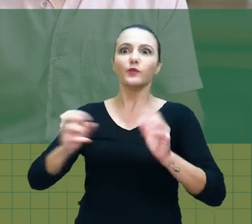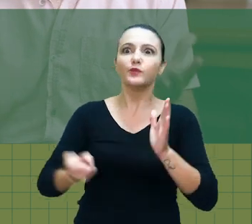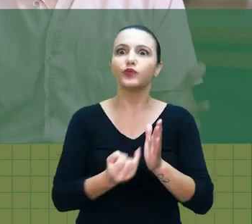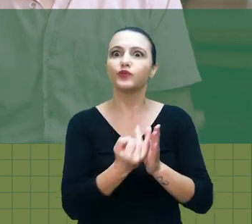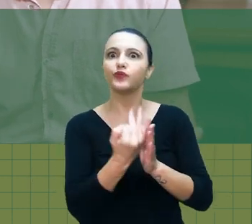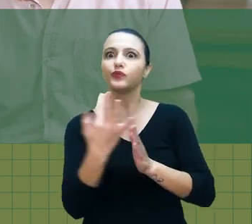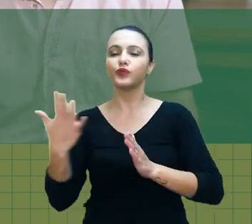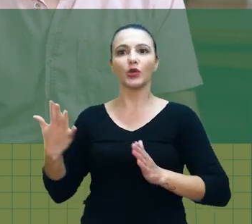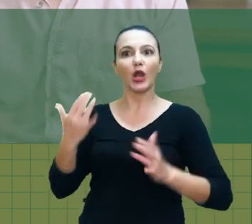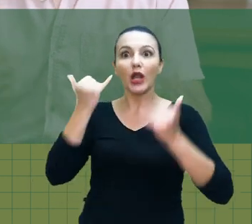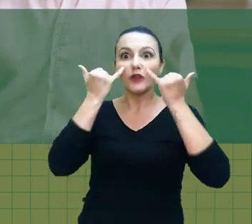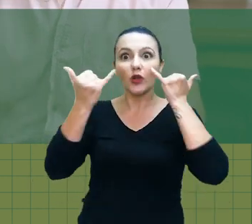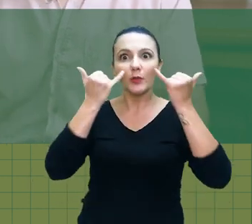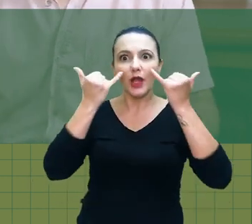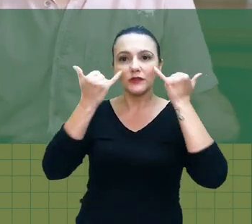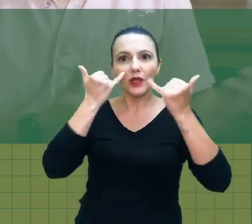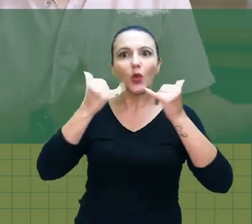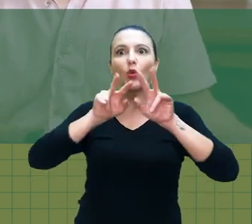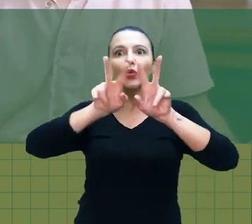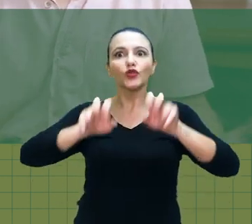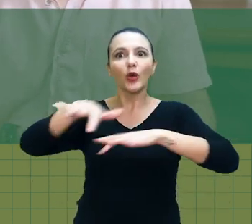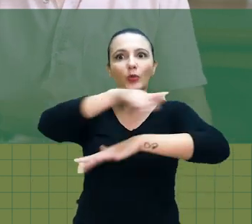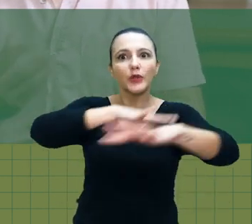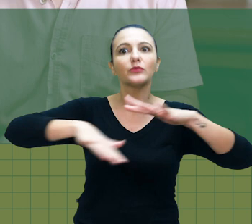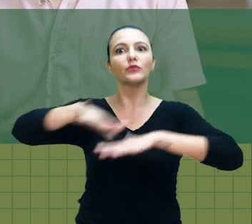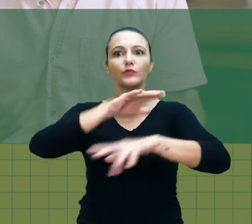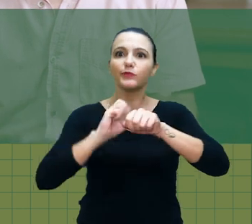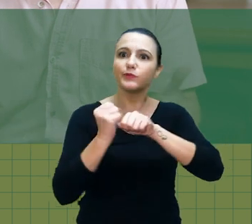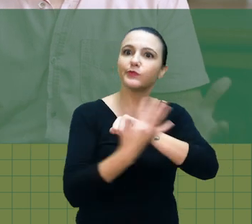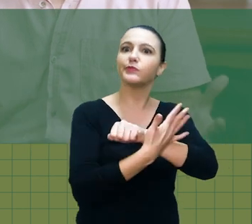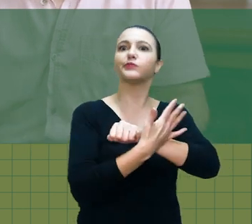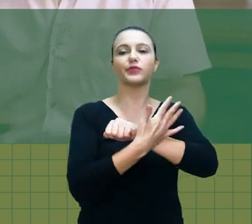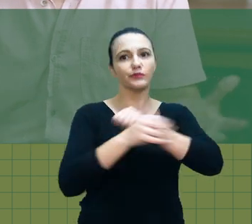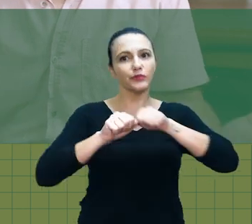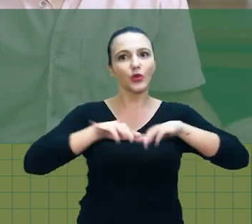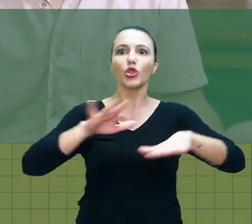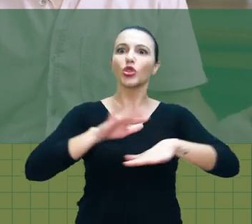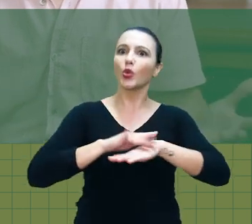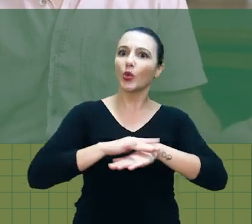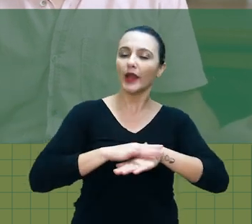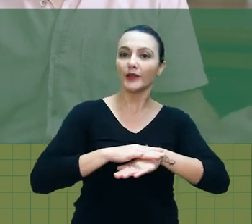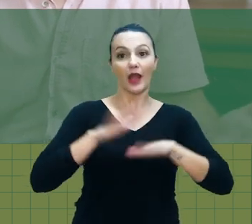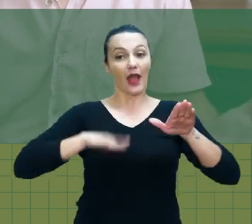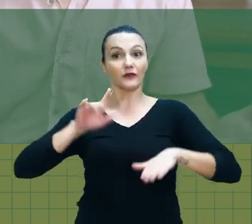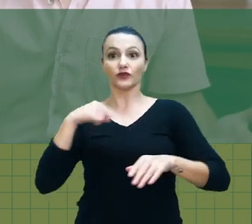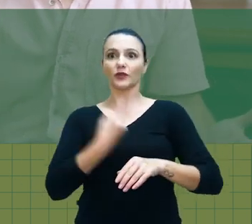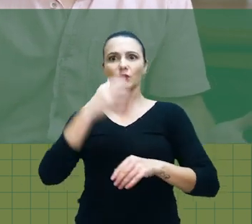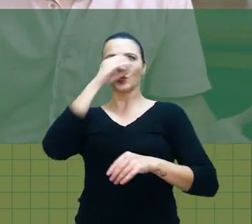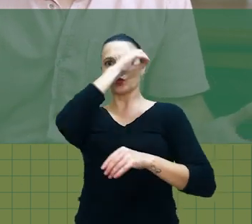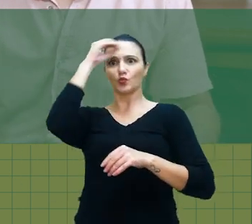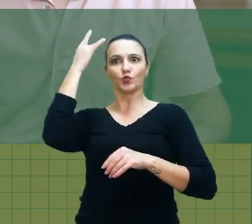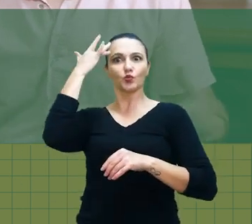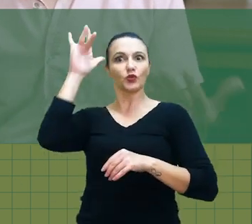informações que passaram a circular sobre o vírus, sobre a doença, sem que as pessoas saibam, nós saibamos mesmo às vezes, o que